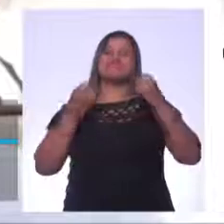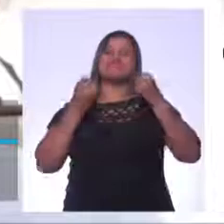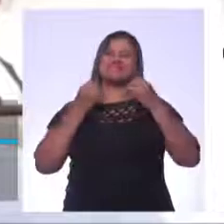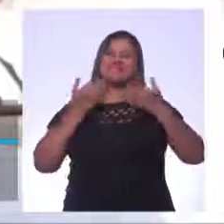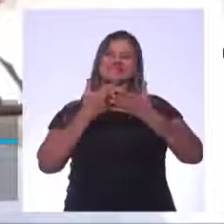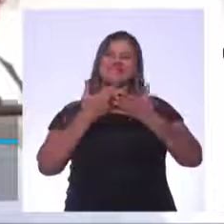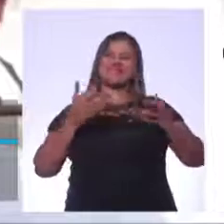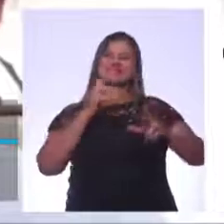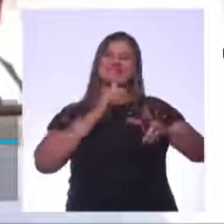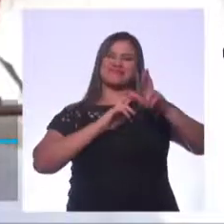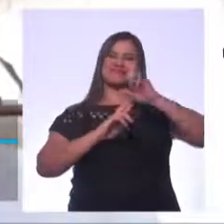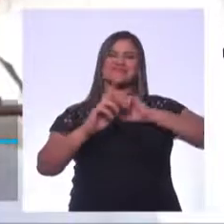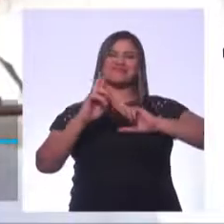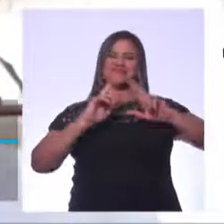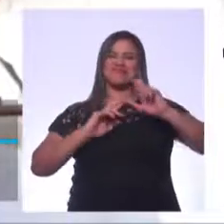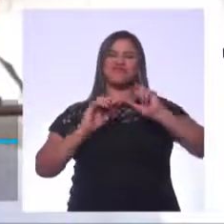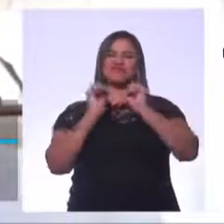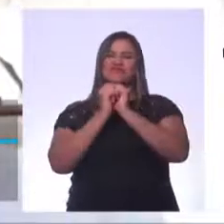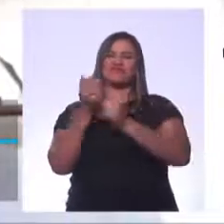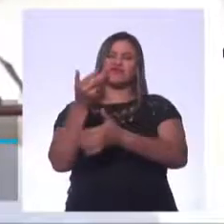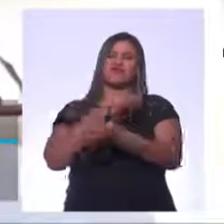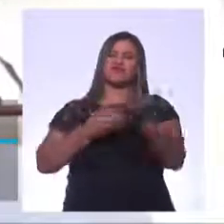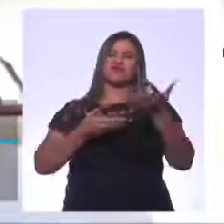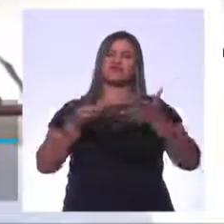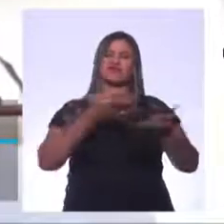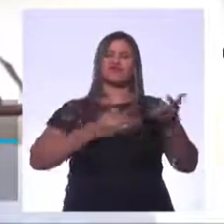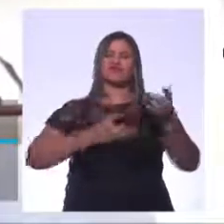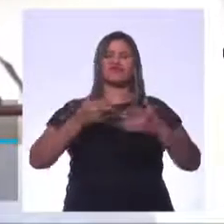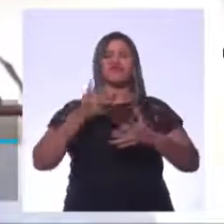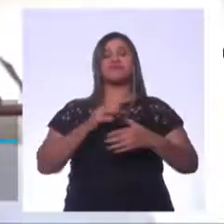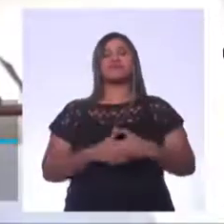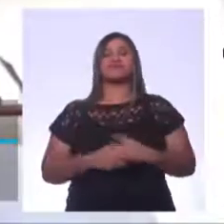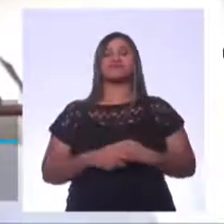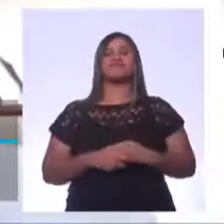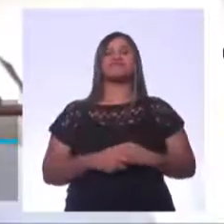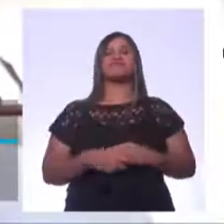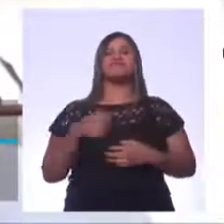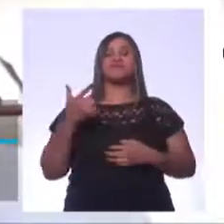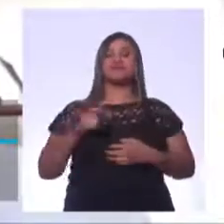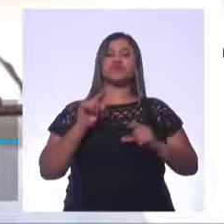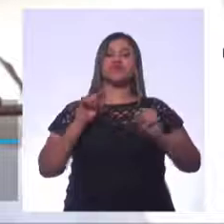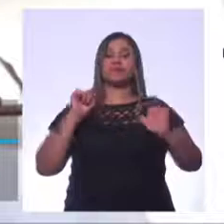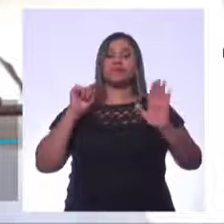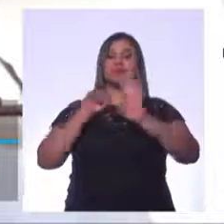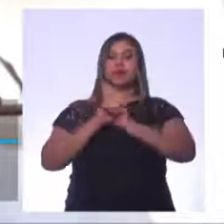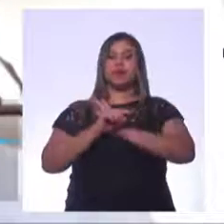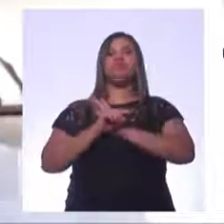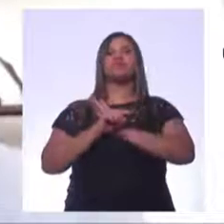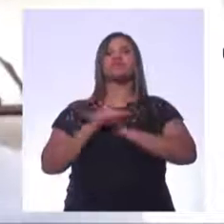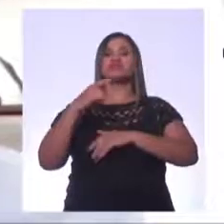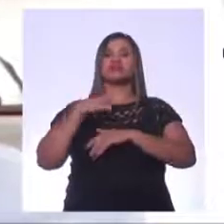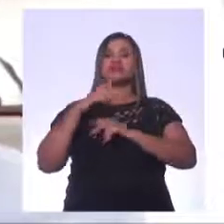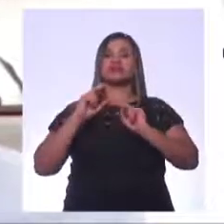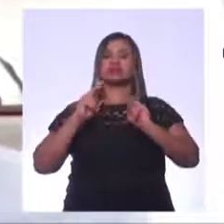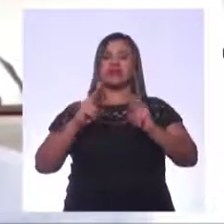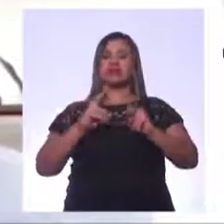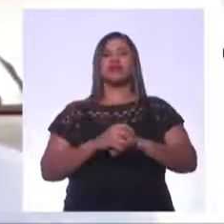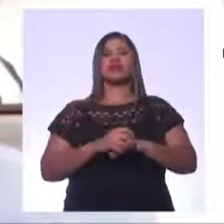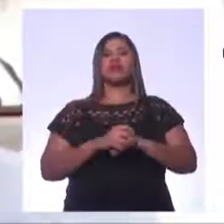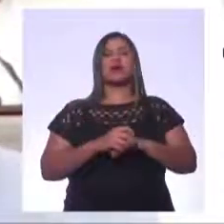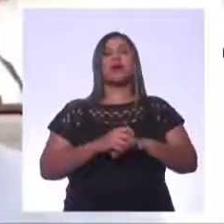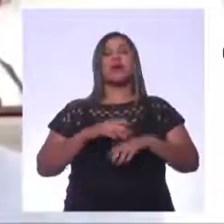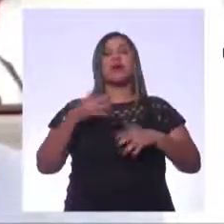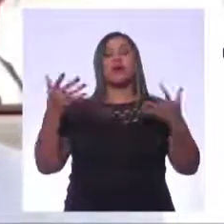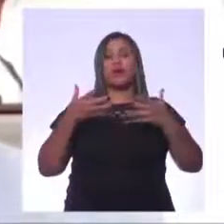vocês estão tendo conosco no chat. E eu gostaria de trazer também uma pergunta muito recorrente. Esse é o programa Mão